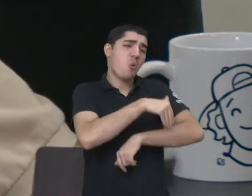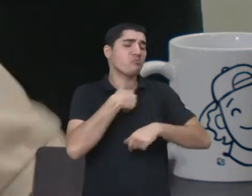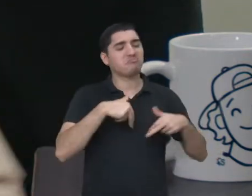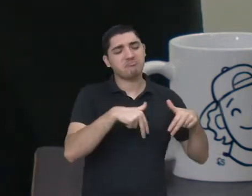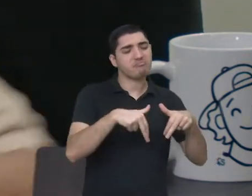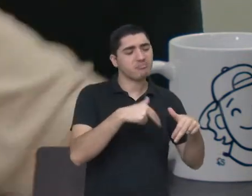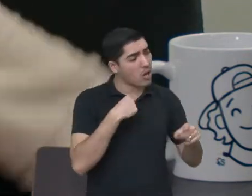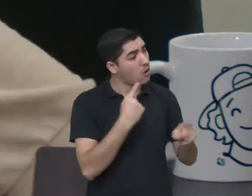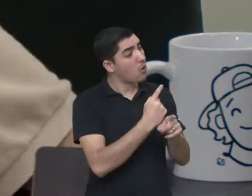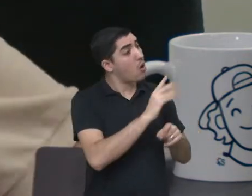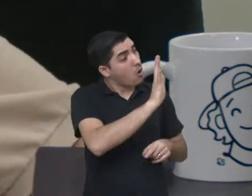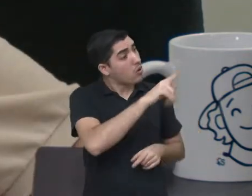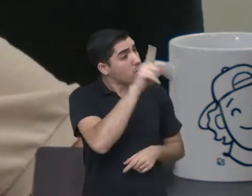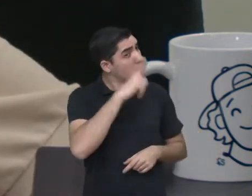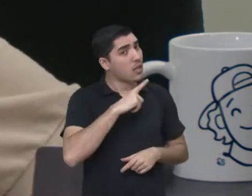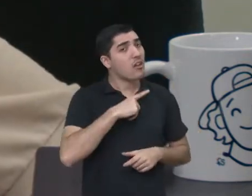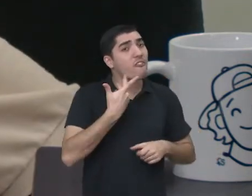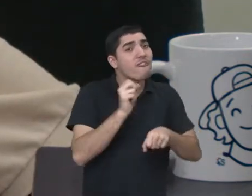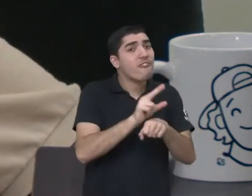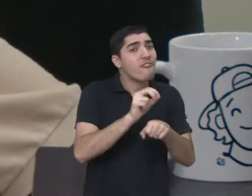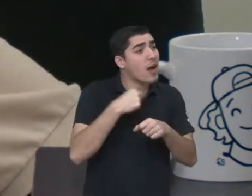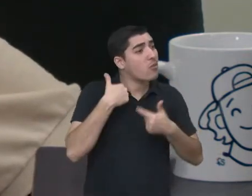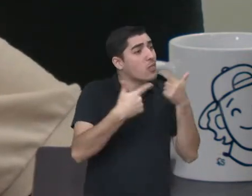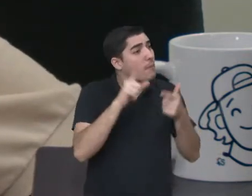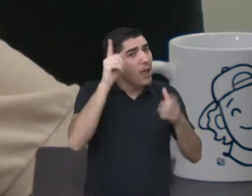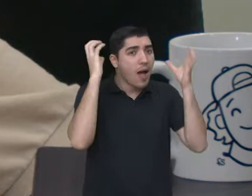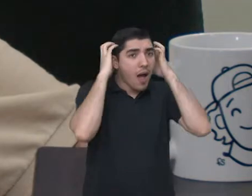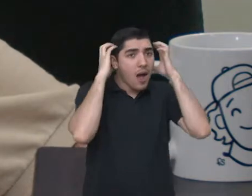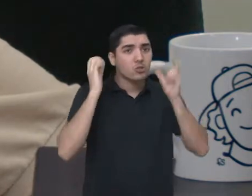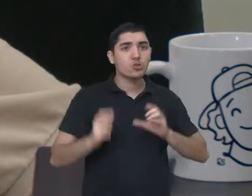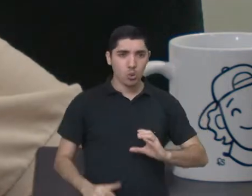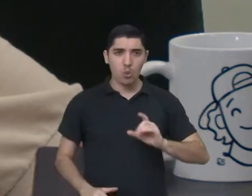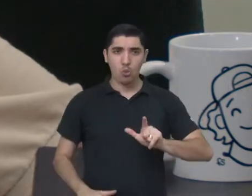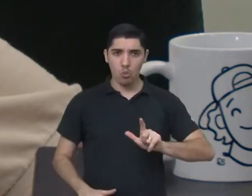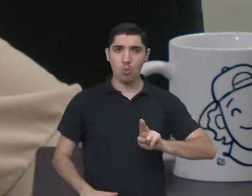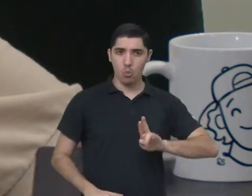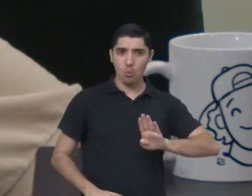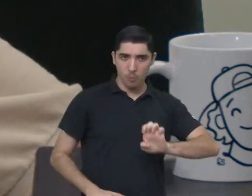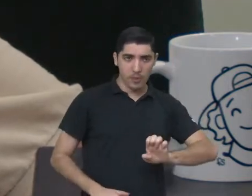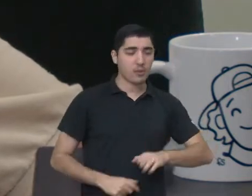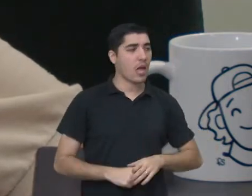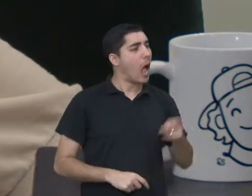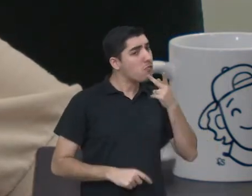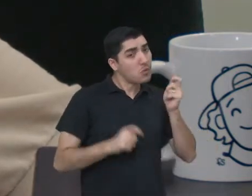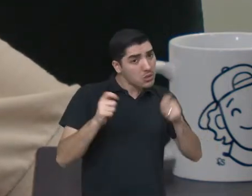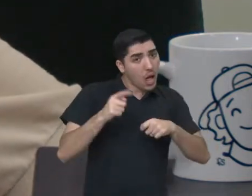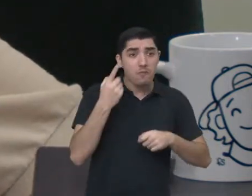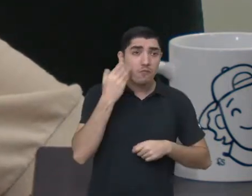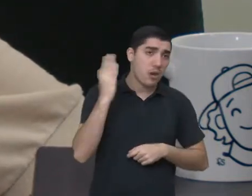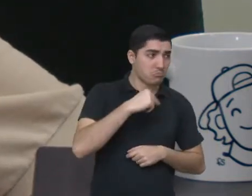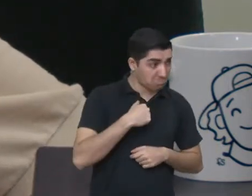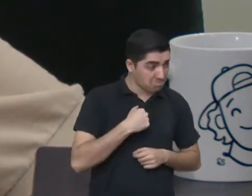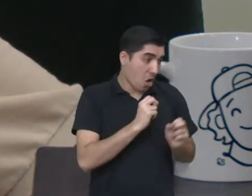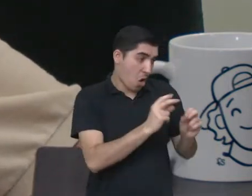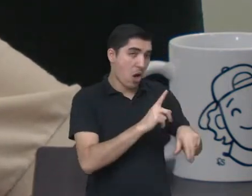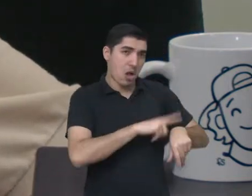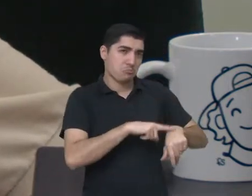Mas sempre fui muito brincalhão, assim, muito... Fui sempre estar à frente mesmo do pessoal. Mas uma